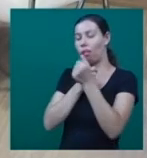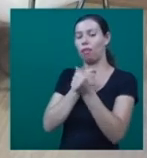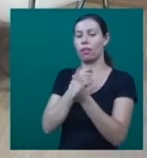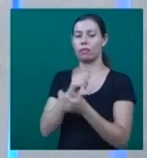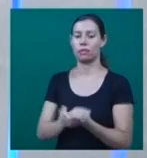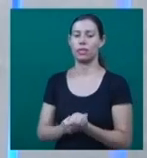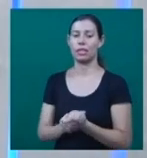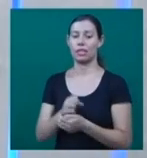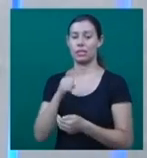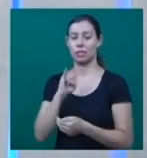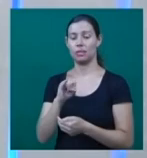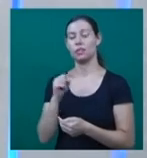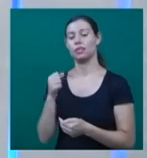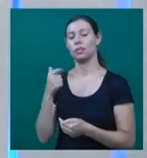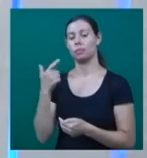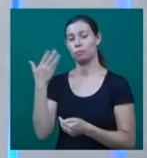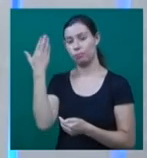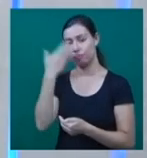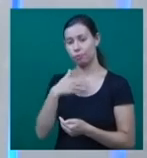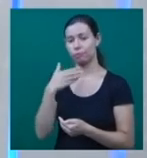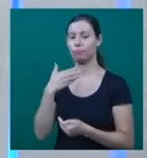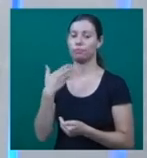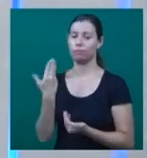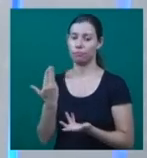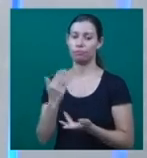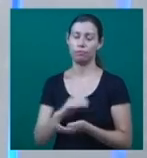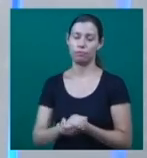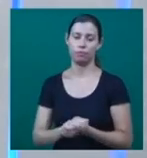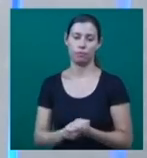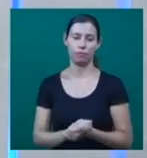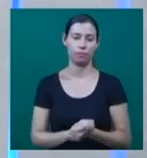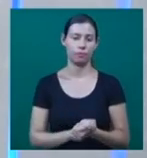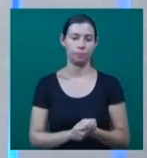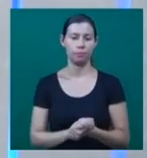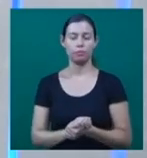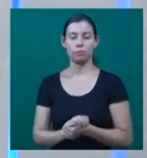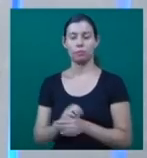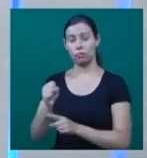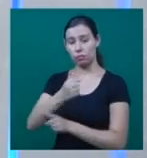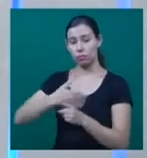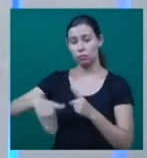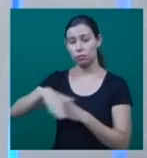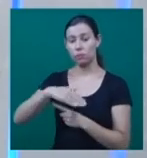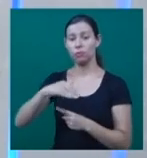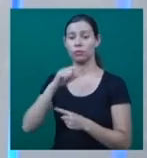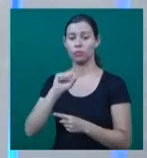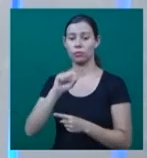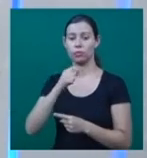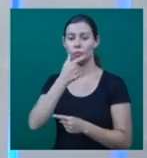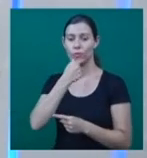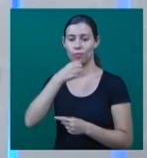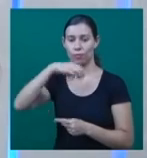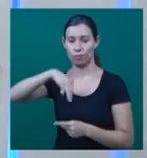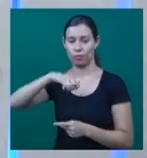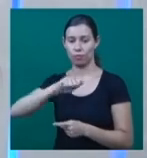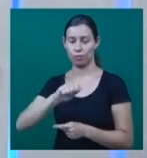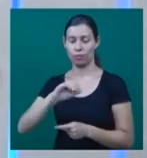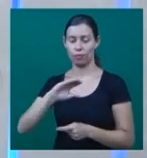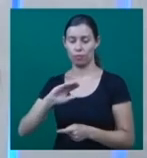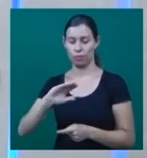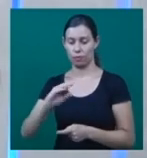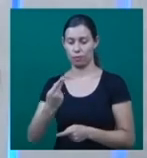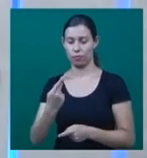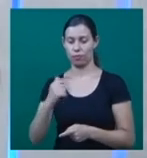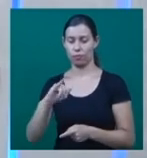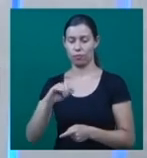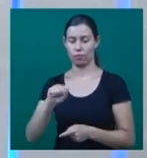não é mesmo? Sim, infelizmente a gente vive numa sociedade muito machista. Então, esse tipo de situação, ela às vezes ela é